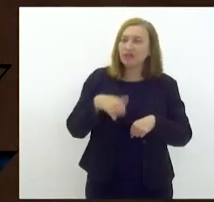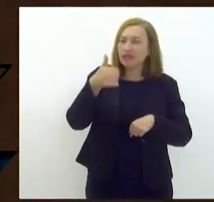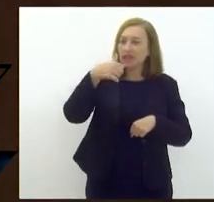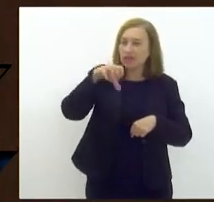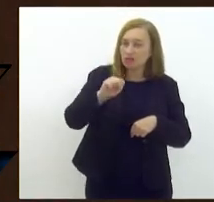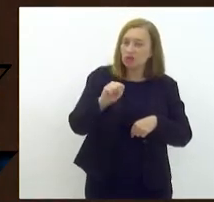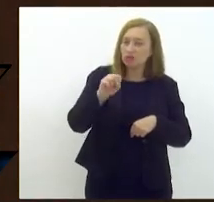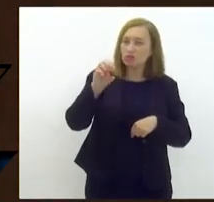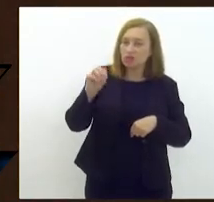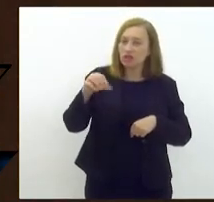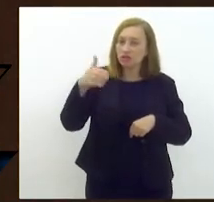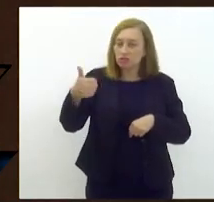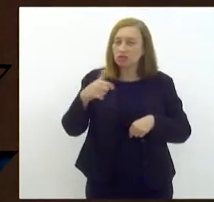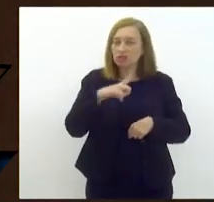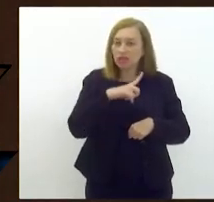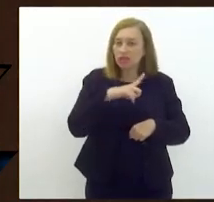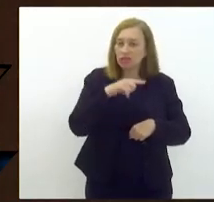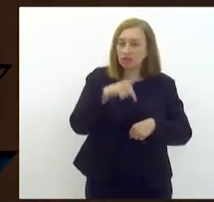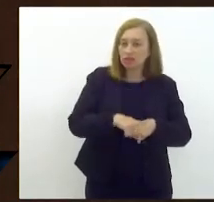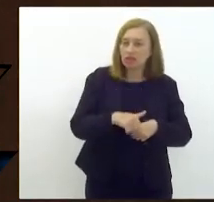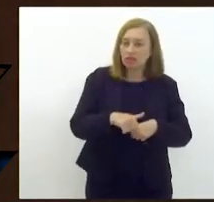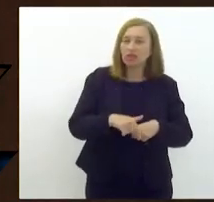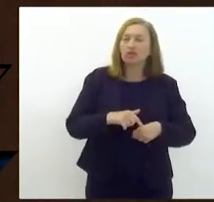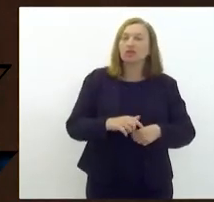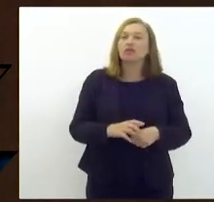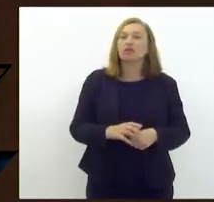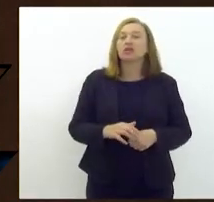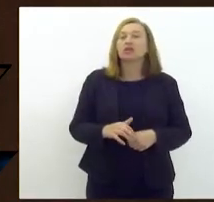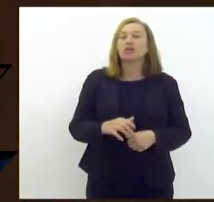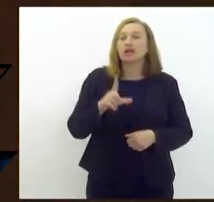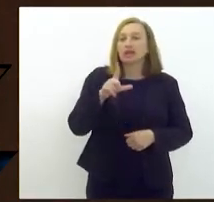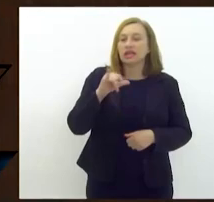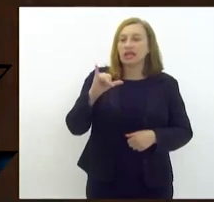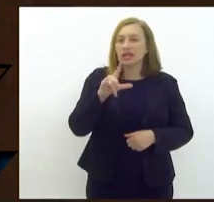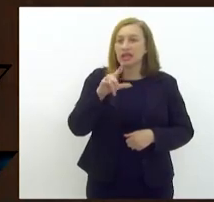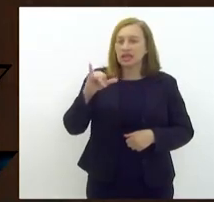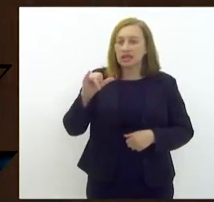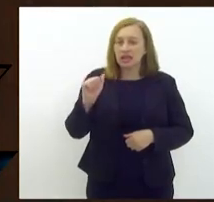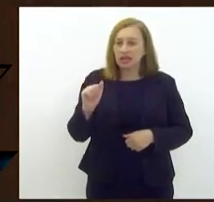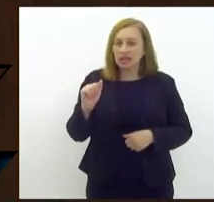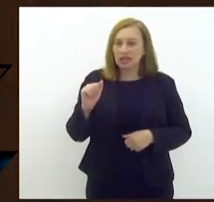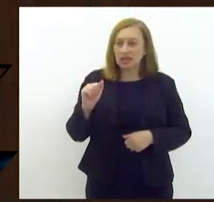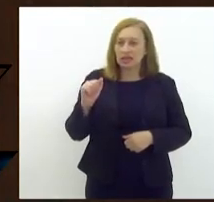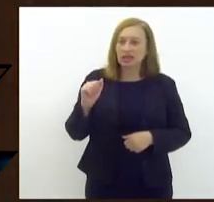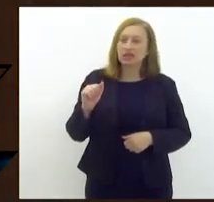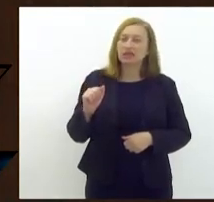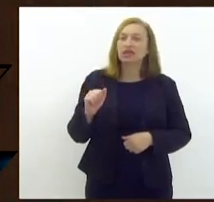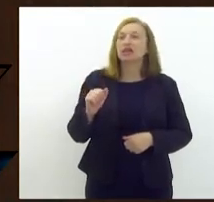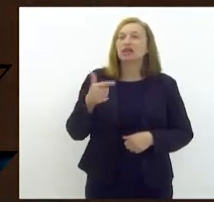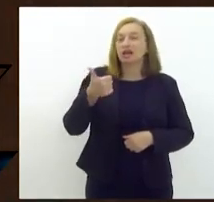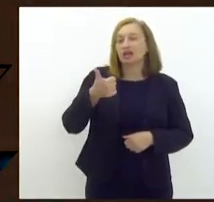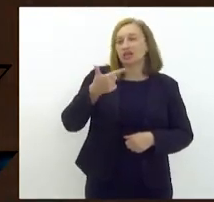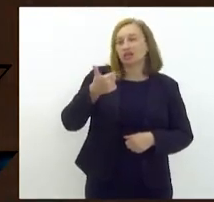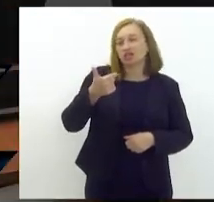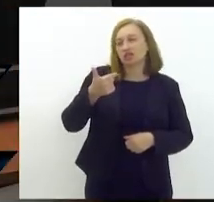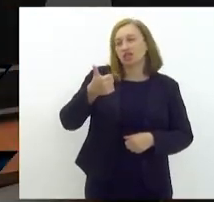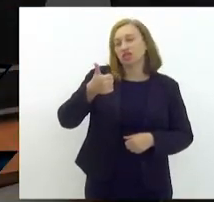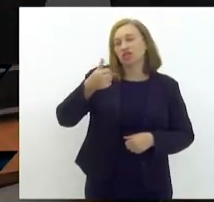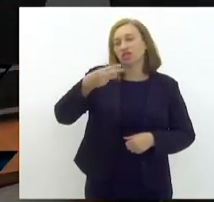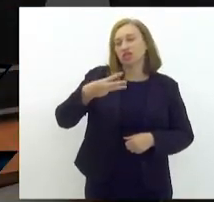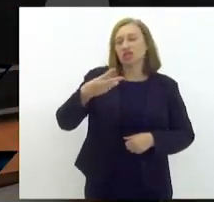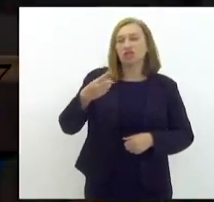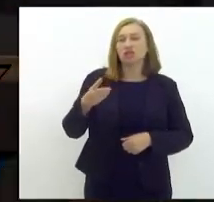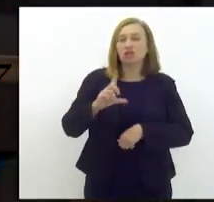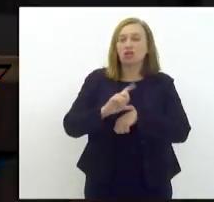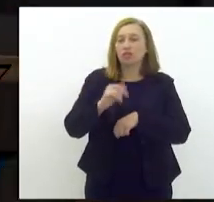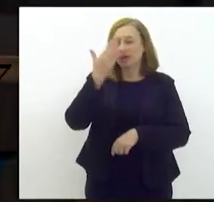1801 teremos aqui uma oitiva com a senhora Lilian Stein às 13 horas muito obrigada senhor presidente Obrigado